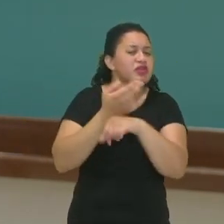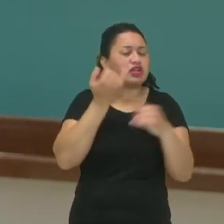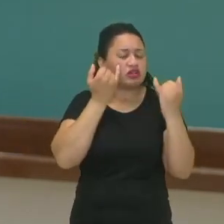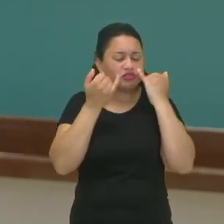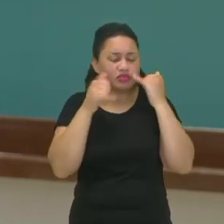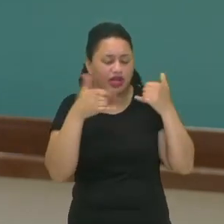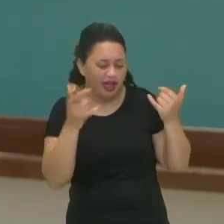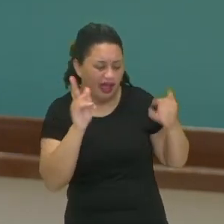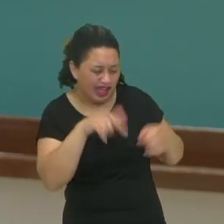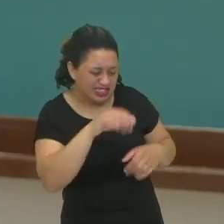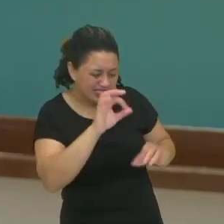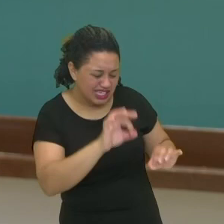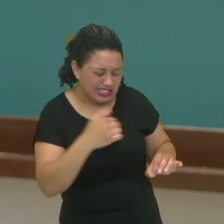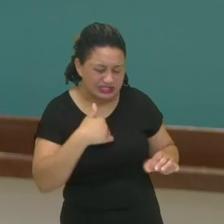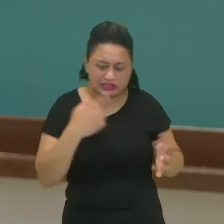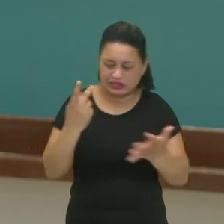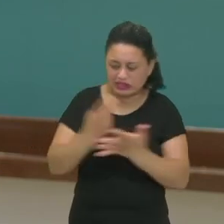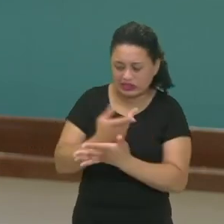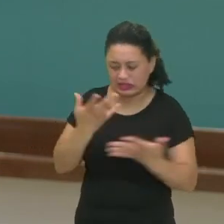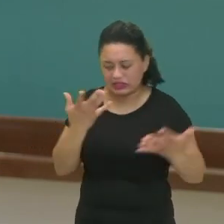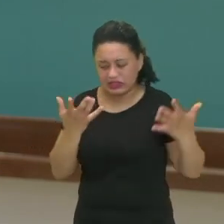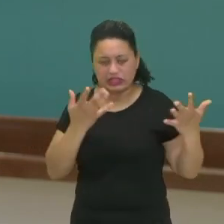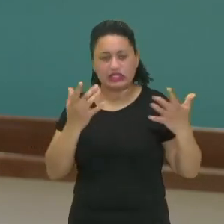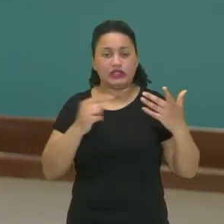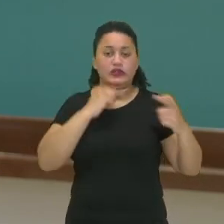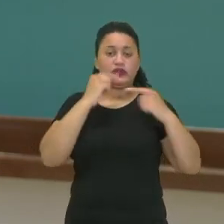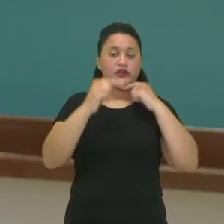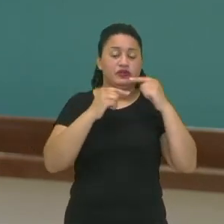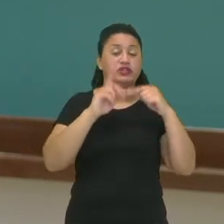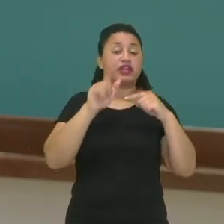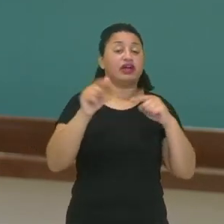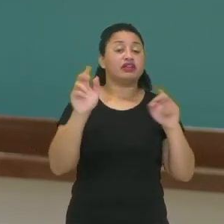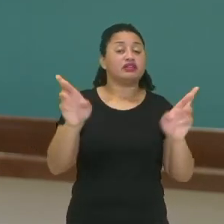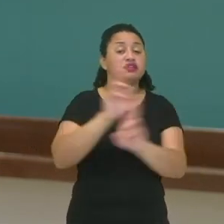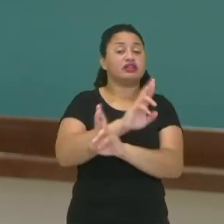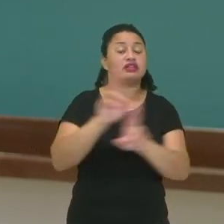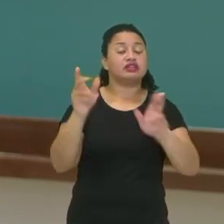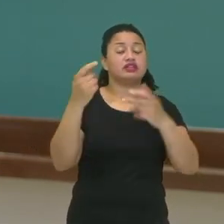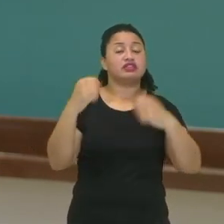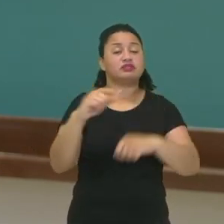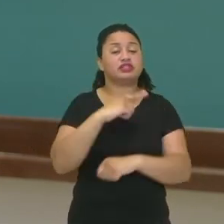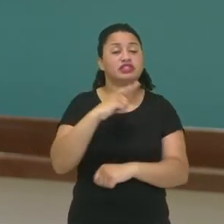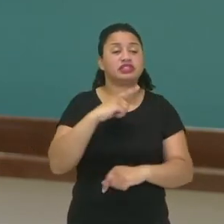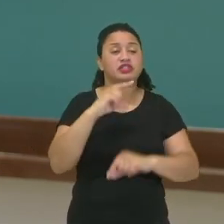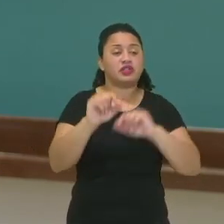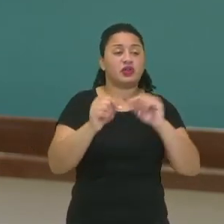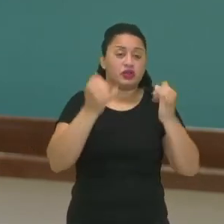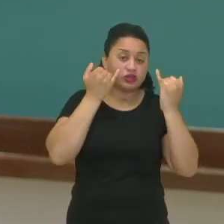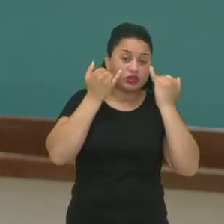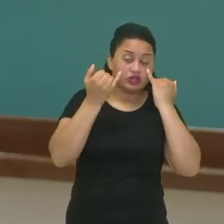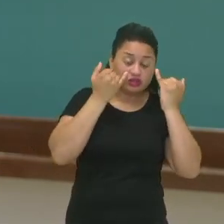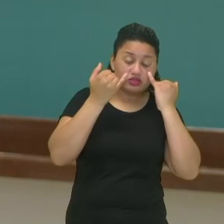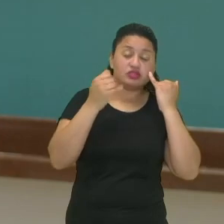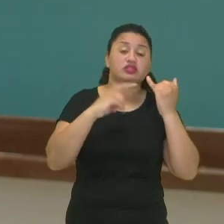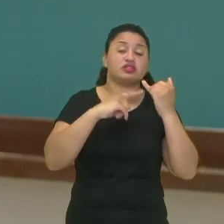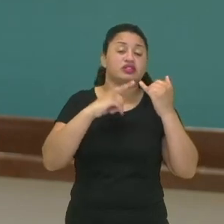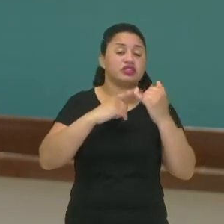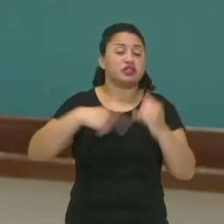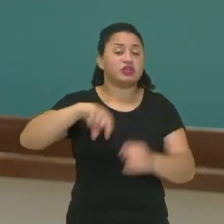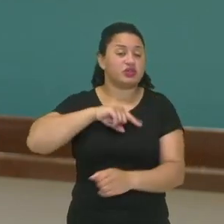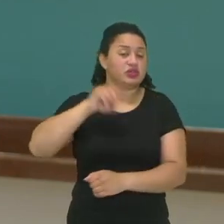isso? Será que não é? Essa é a relação que você tem que ter com as informações que estão no nosso dia a